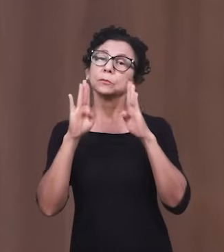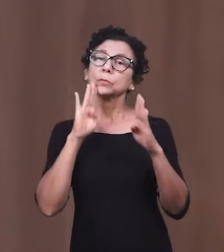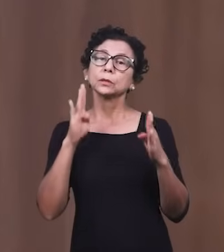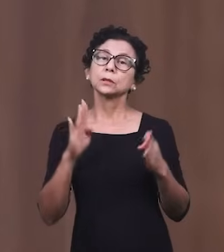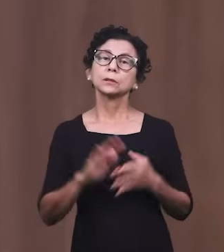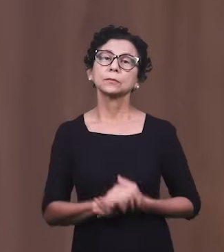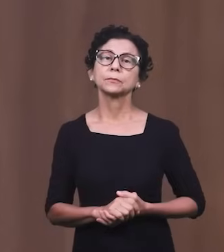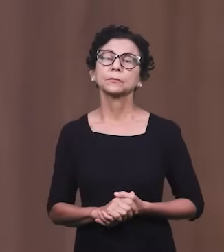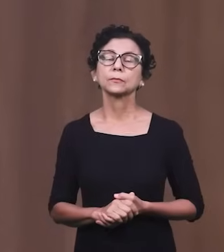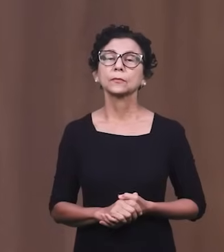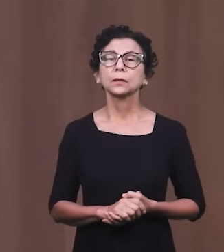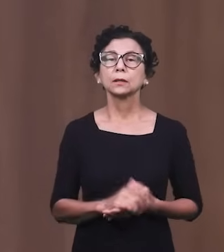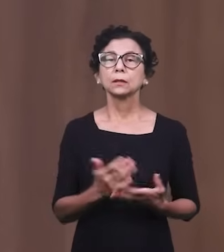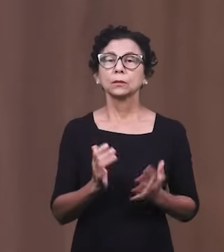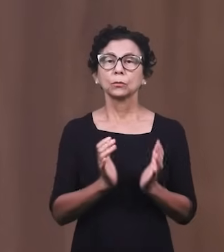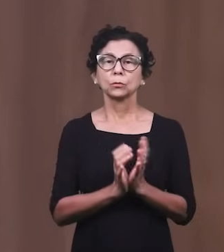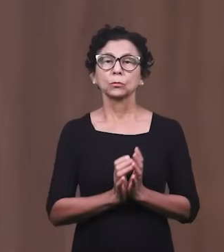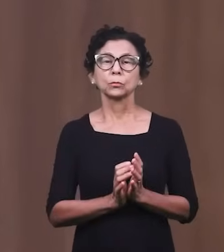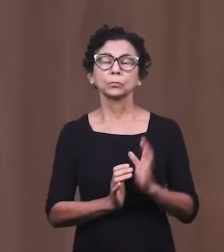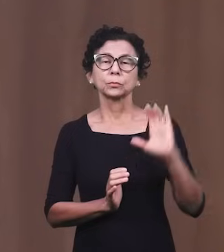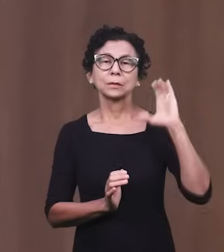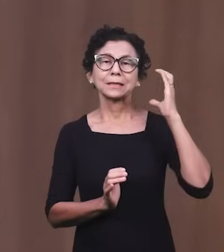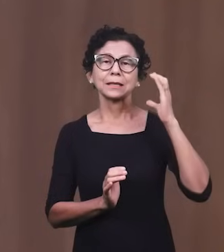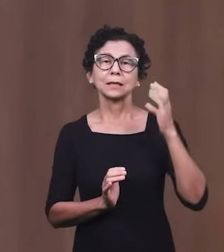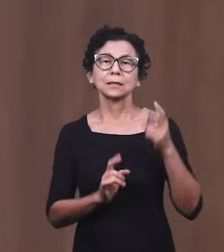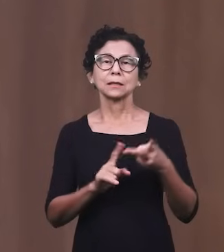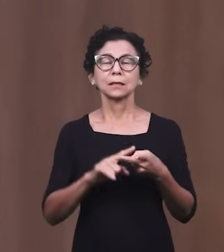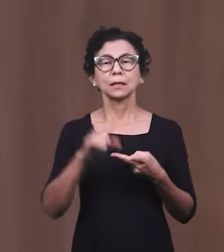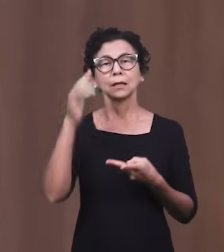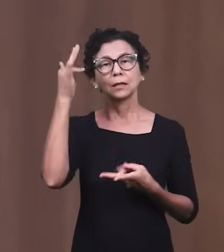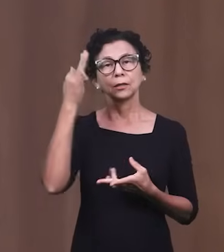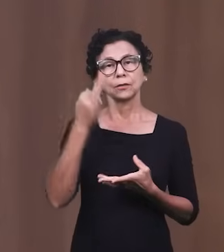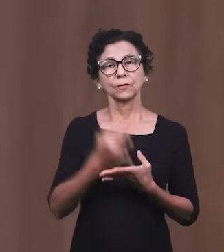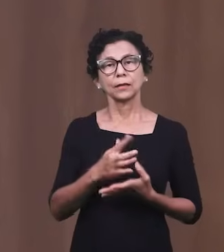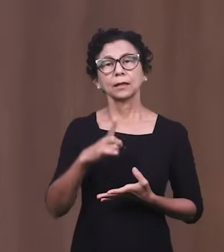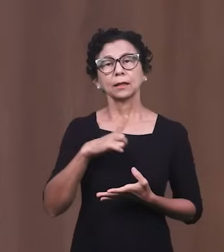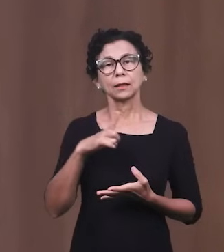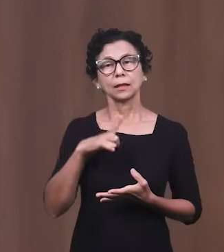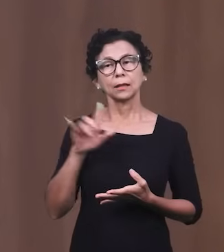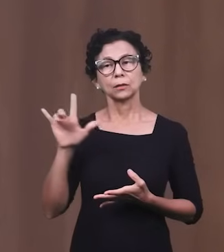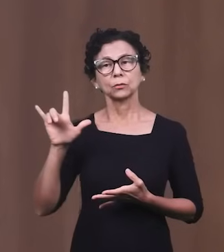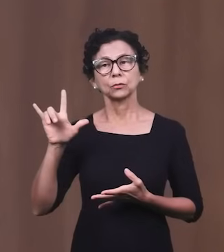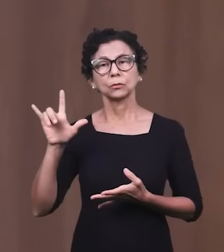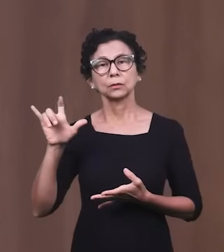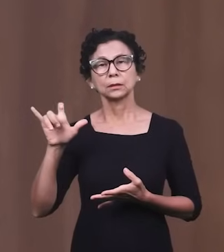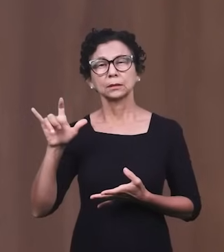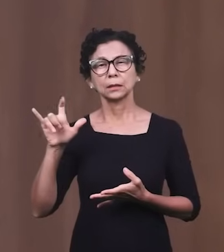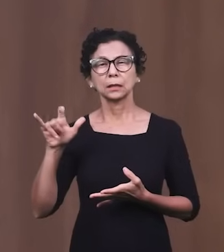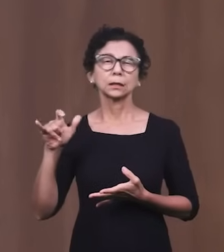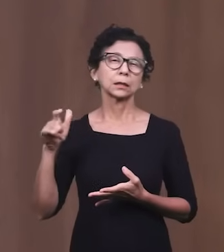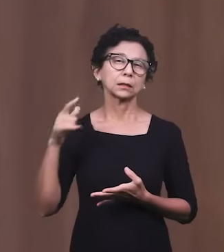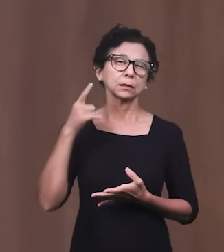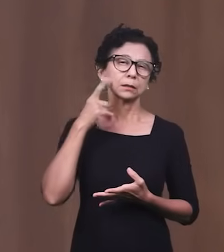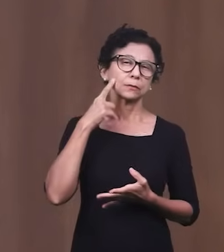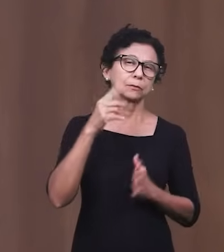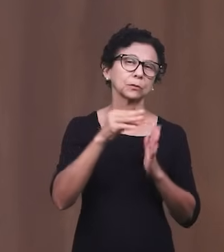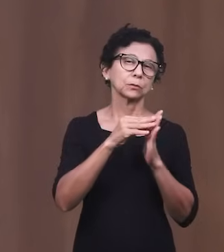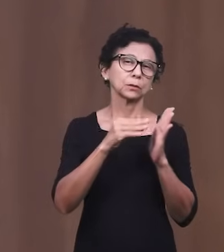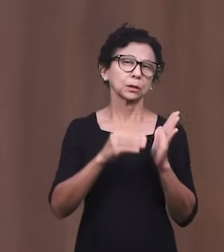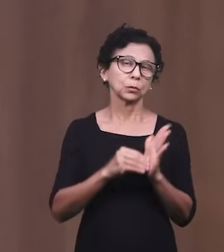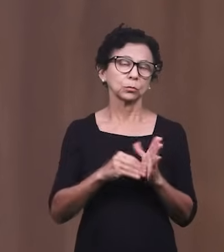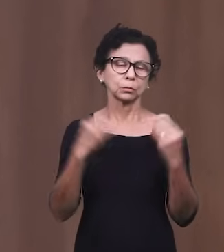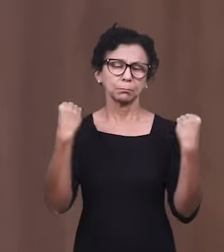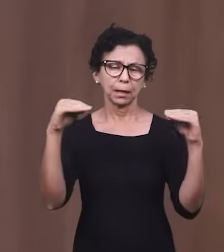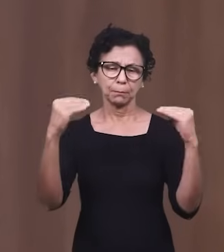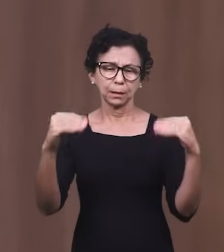dizer que o grupo ciência e fé também tem eh o Instagram então lá existem diversas publicações